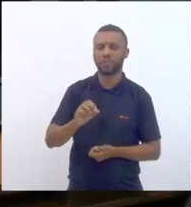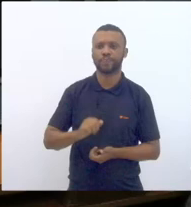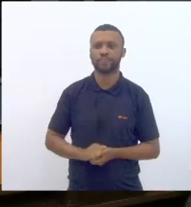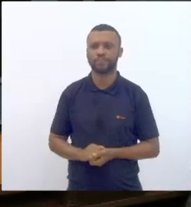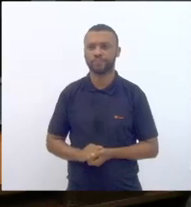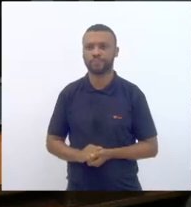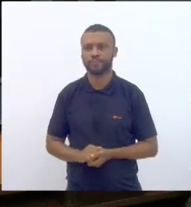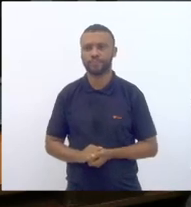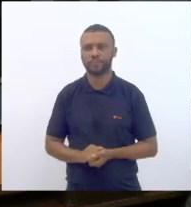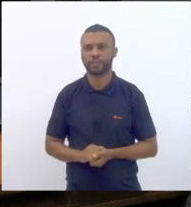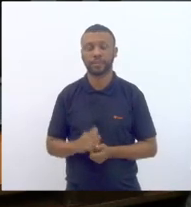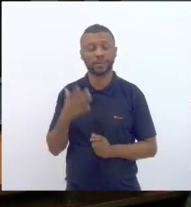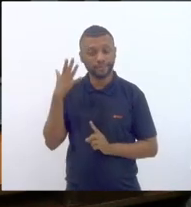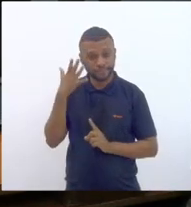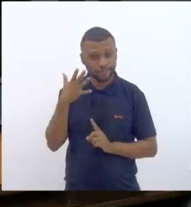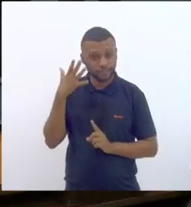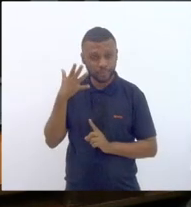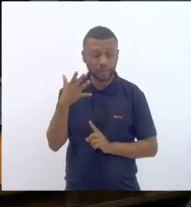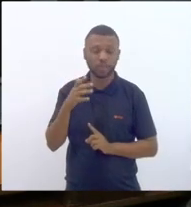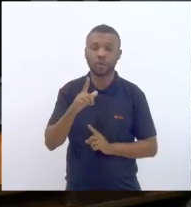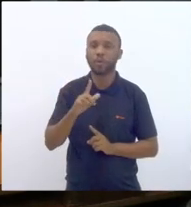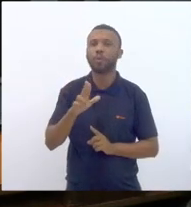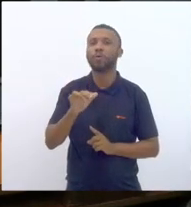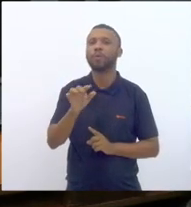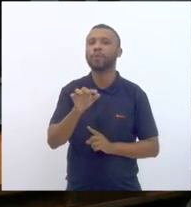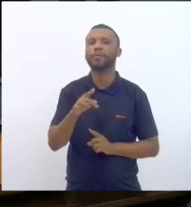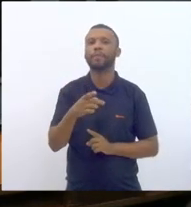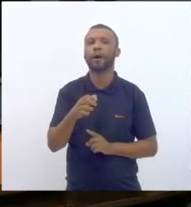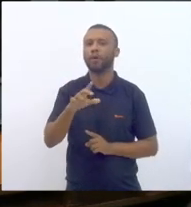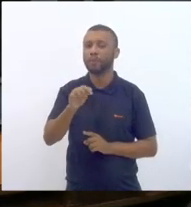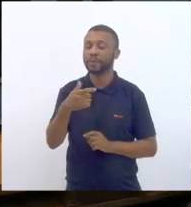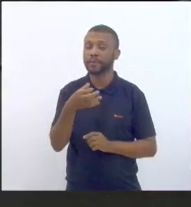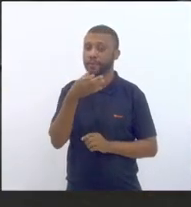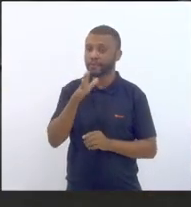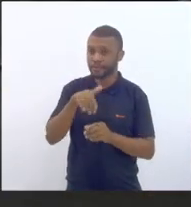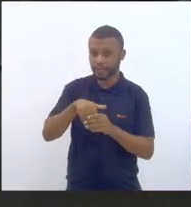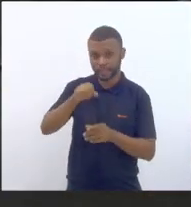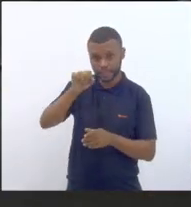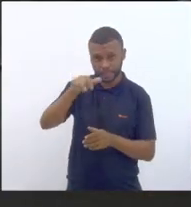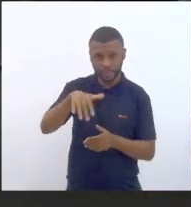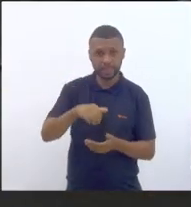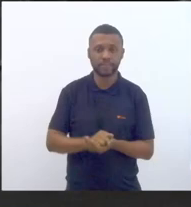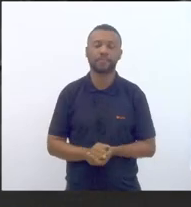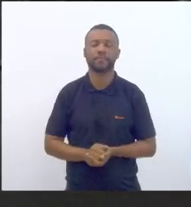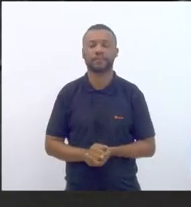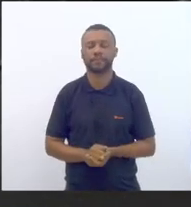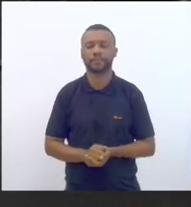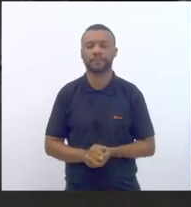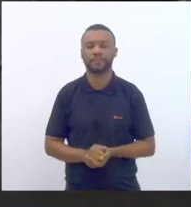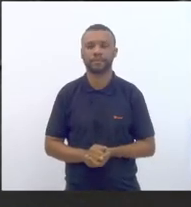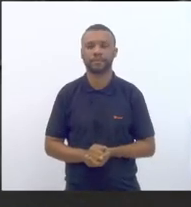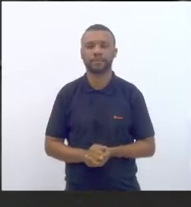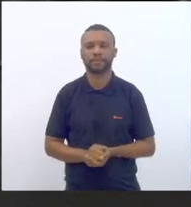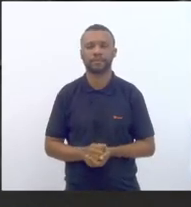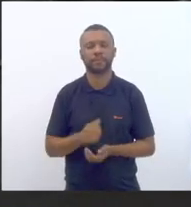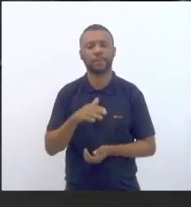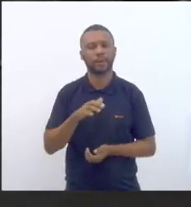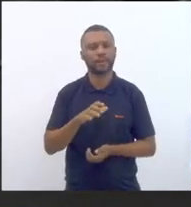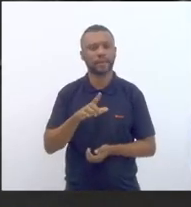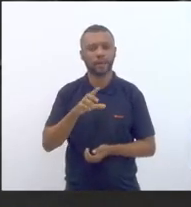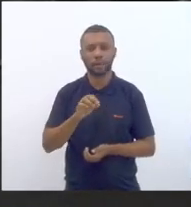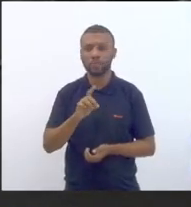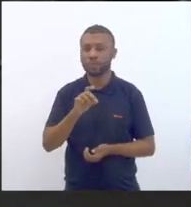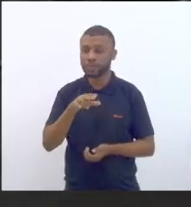Presidente, depois da fala do Luiz Paulo, tem que votar sim. Marcelo Cabeleireiro, sim, 25. Marcelo Dino,